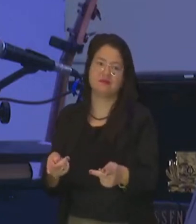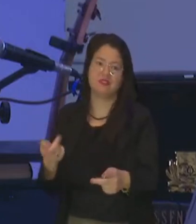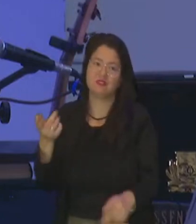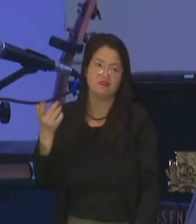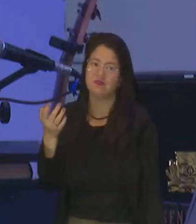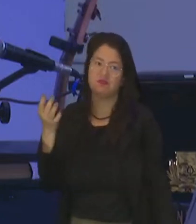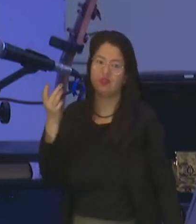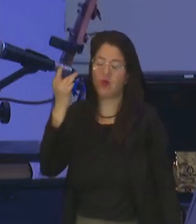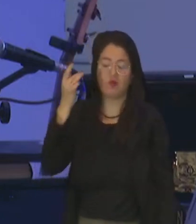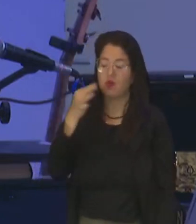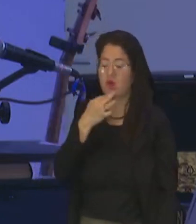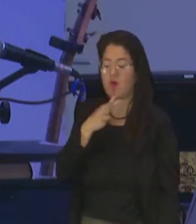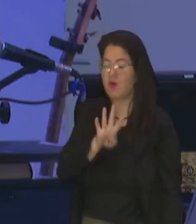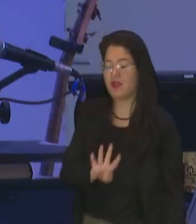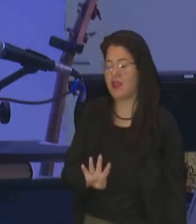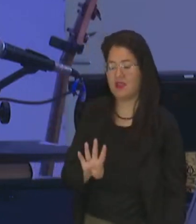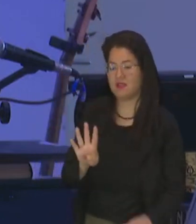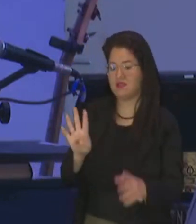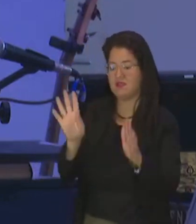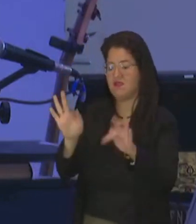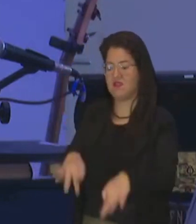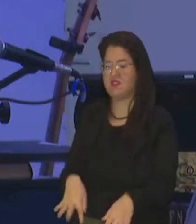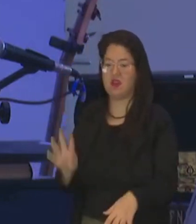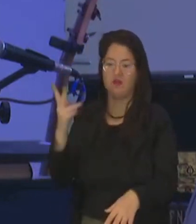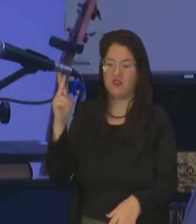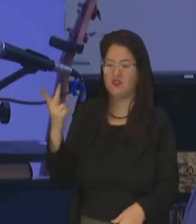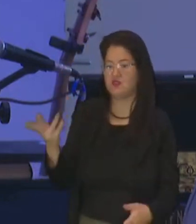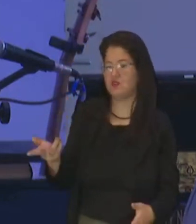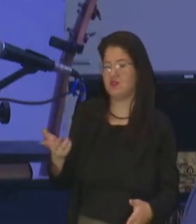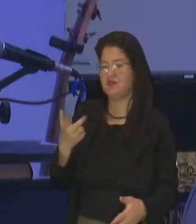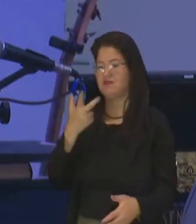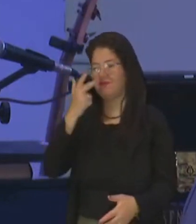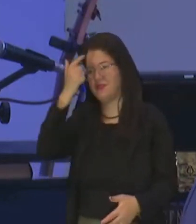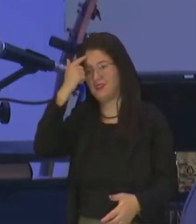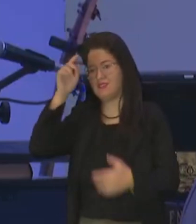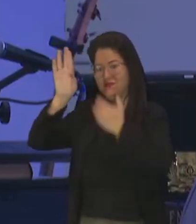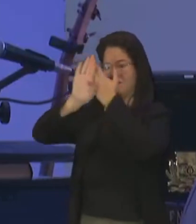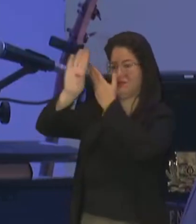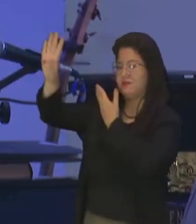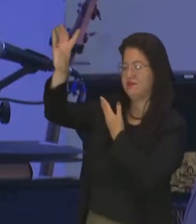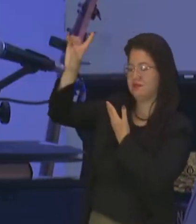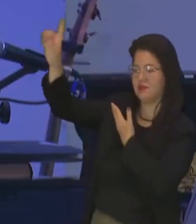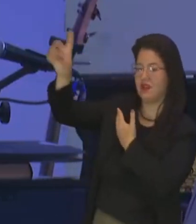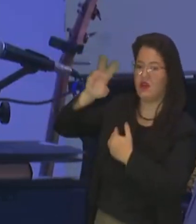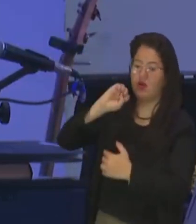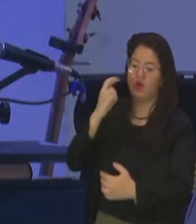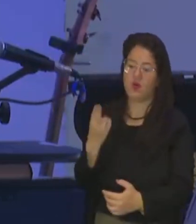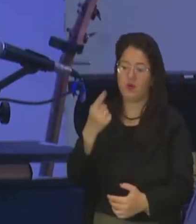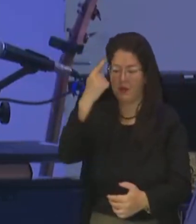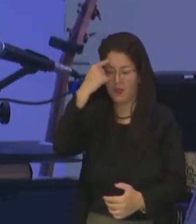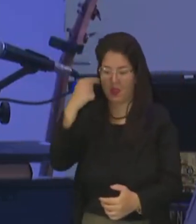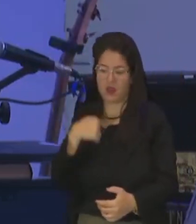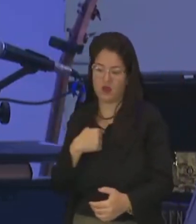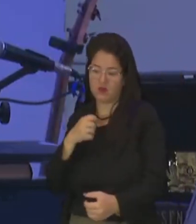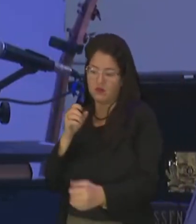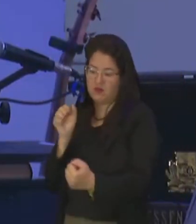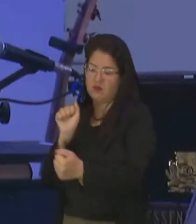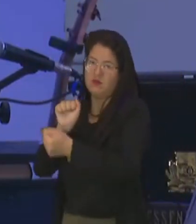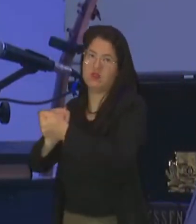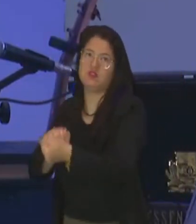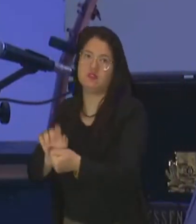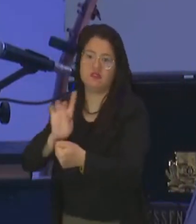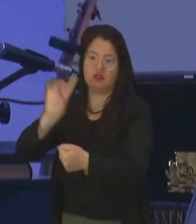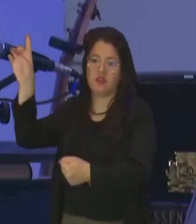história ainda está na metade, ainda acha que não tem jeito, eu estou separado de Deus, ou então acha errado, eu consigo chegar perto de Deus do meu